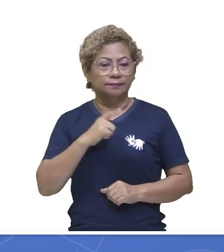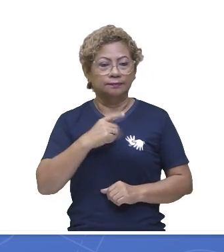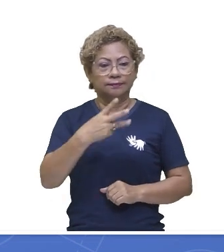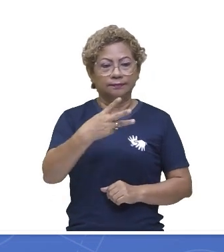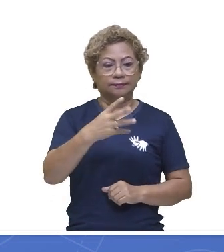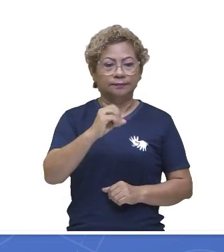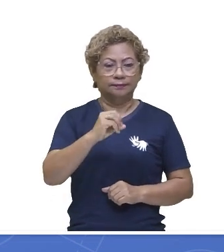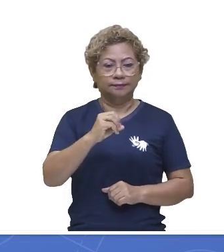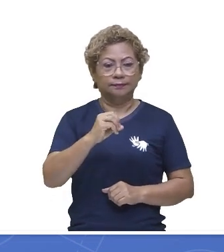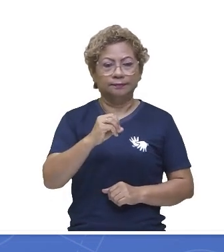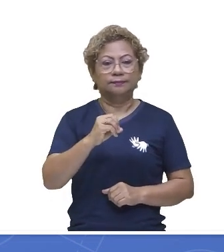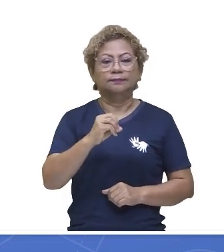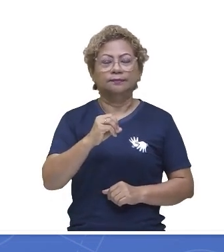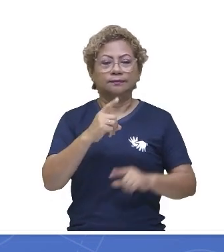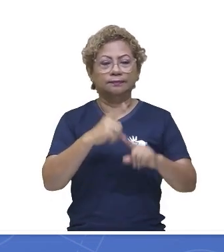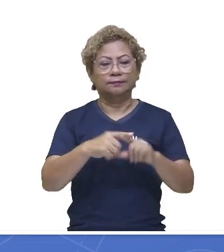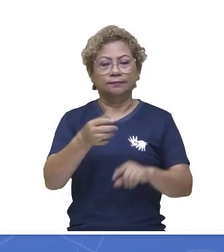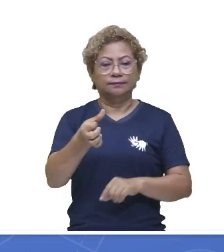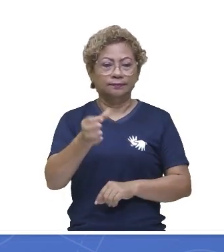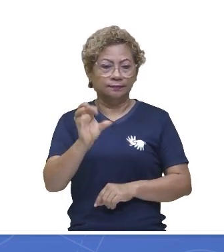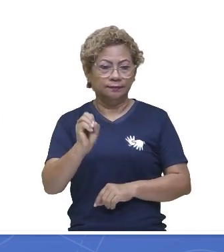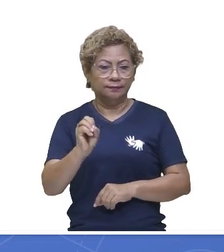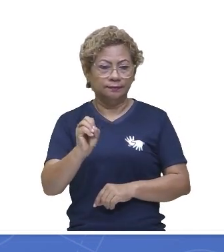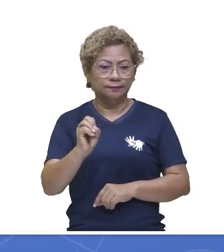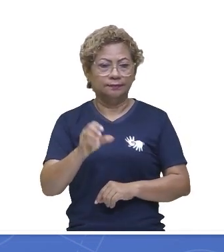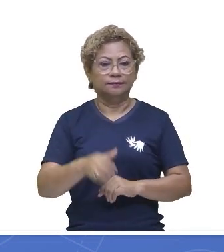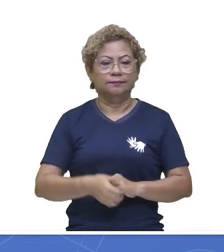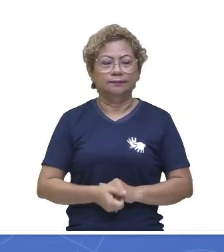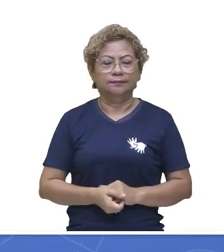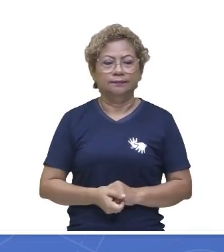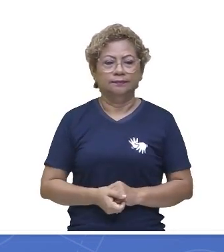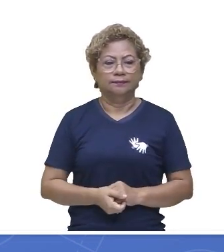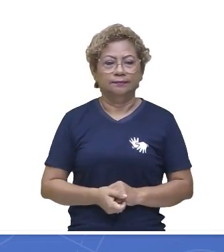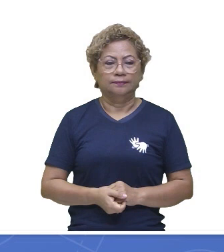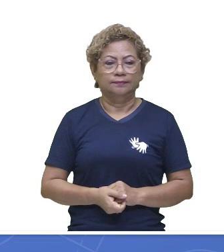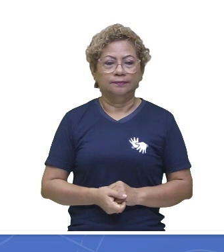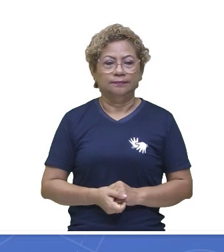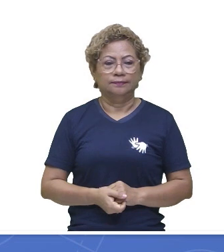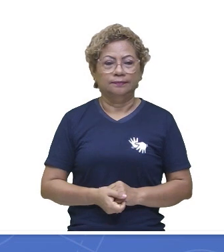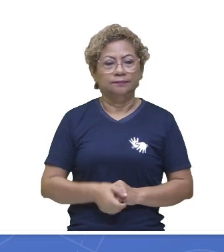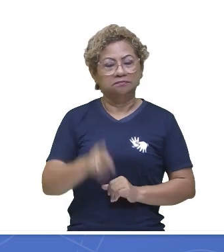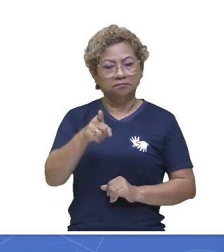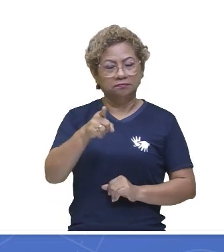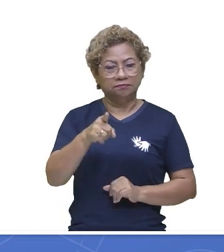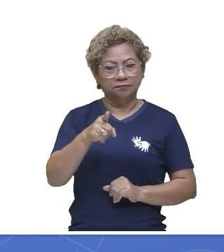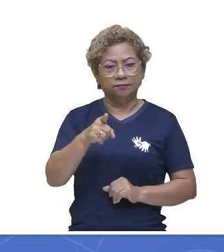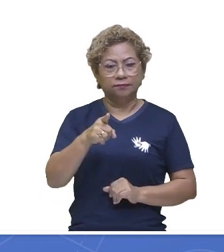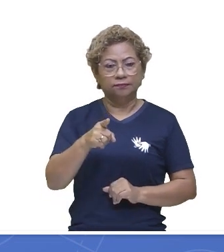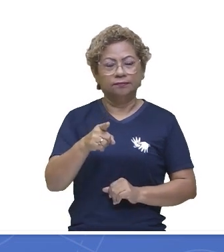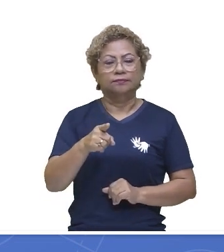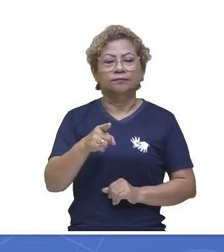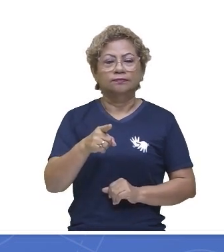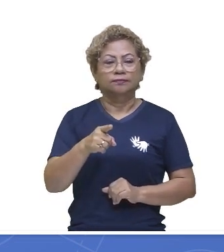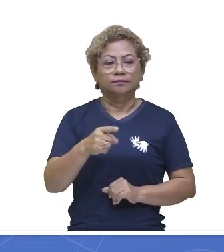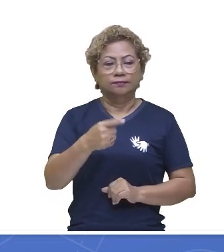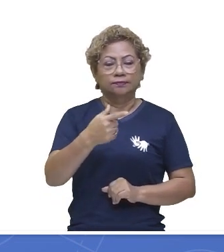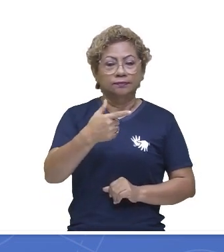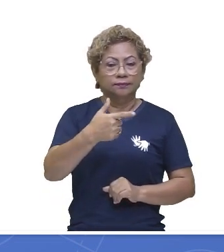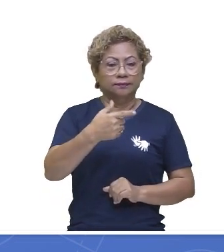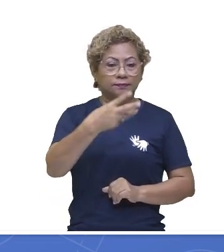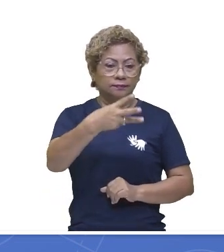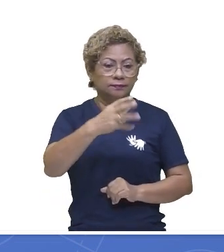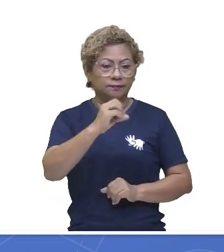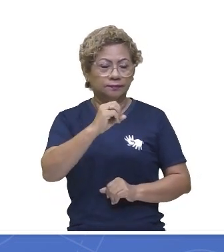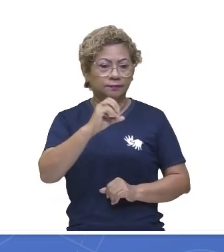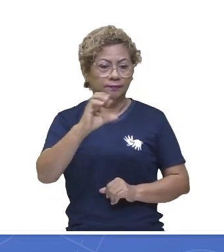o resultado é 300, multiplicado aqui por 60 agora. Quando você multiplica 300 vezes 60,